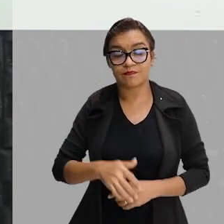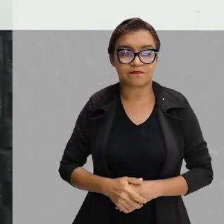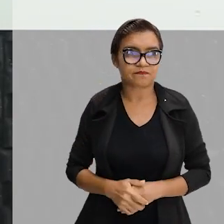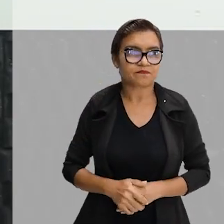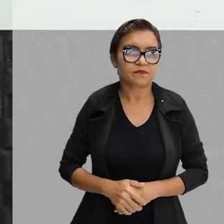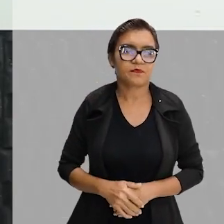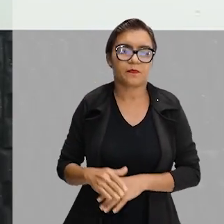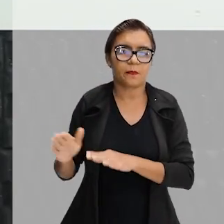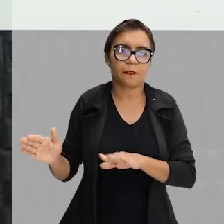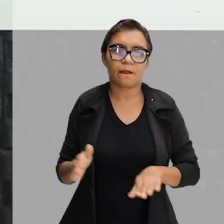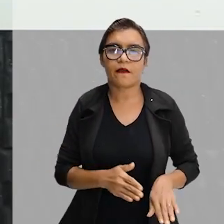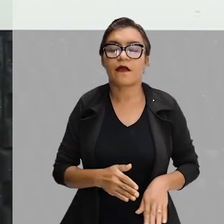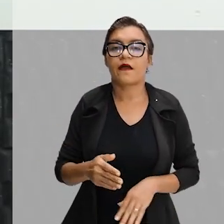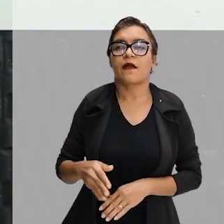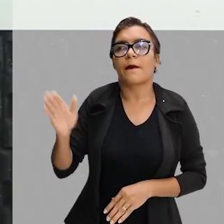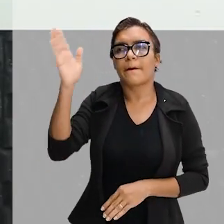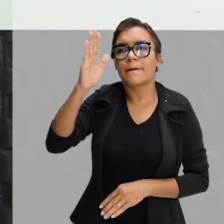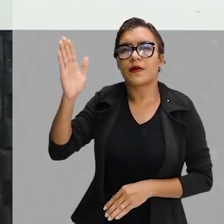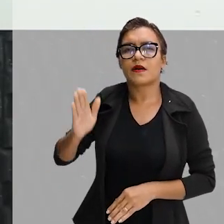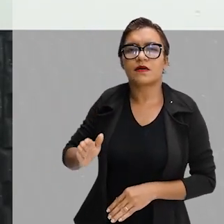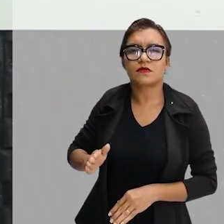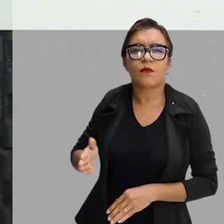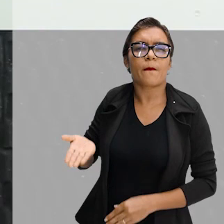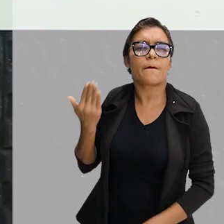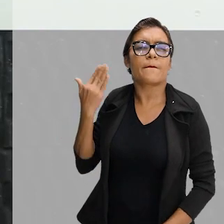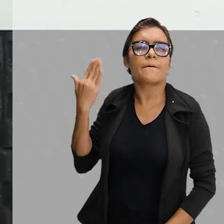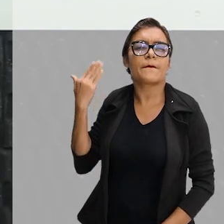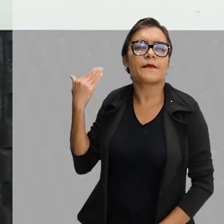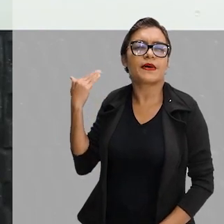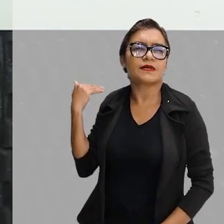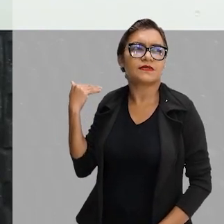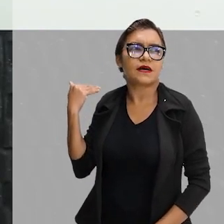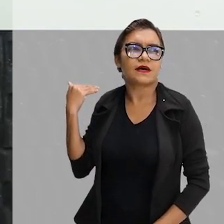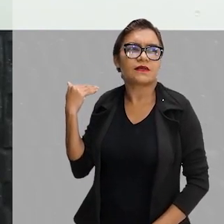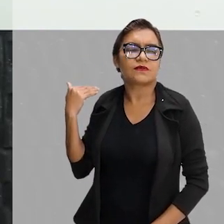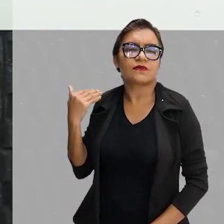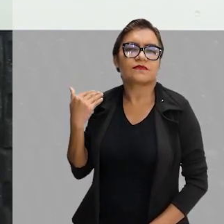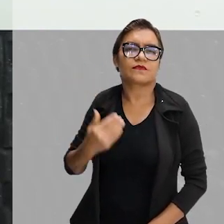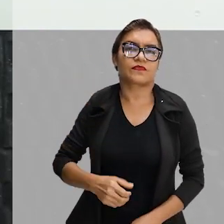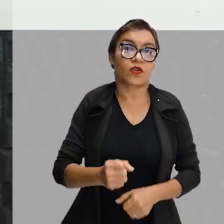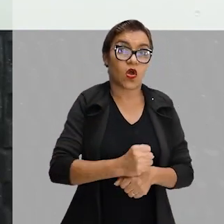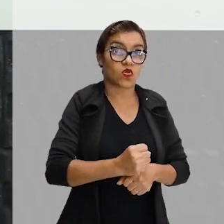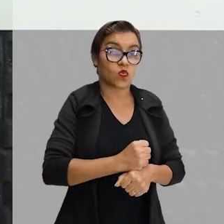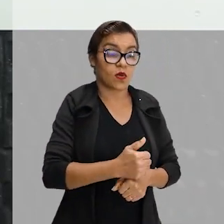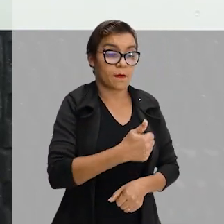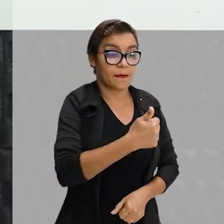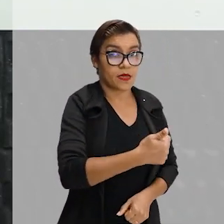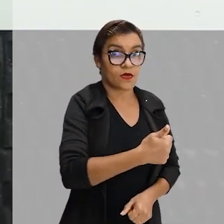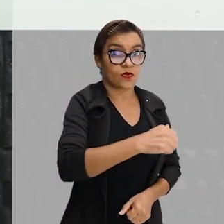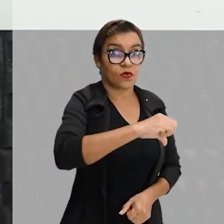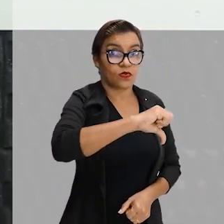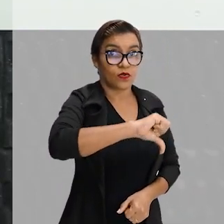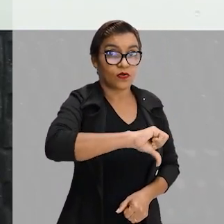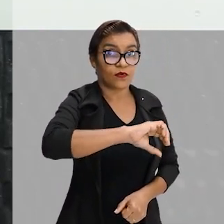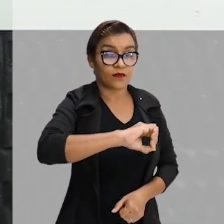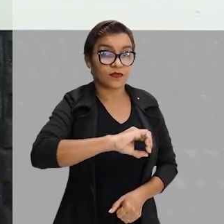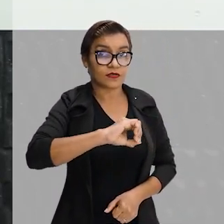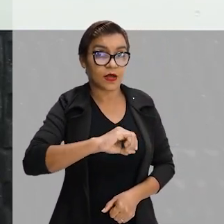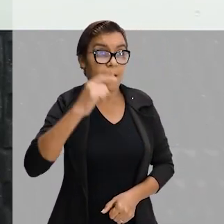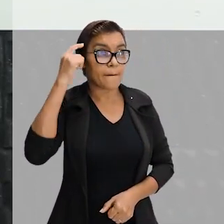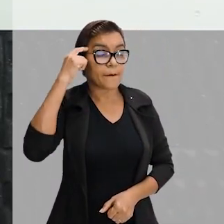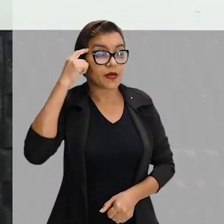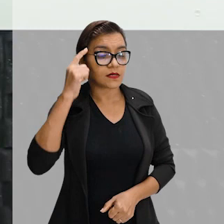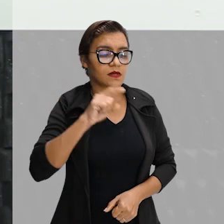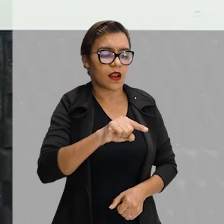olhar para o Brasil do passado. Esse Brasil do passado é um Brasil rural. Quando eu penso em 1900, eu penso